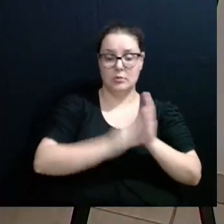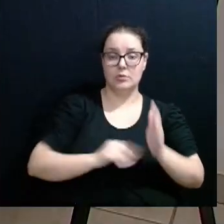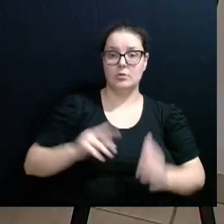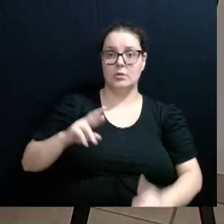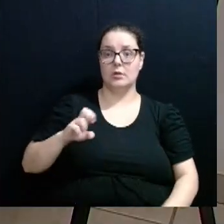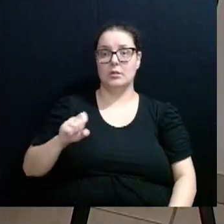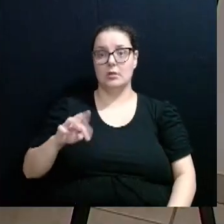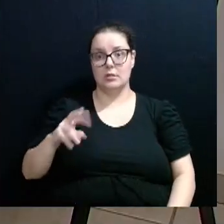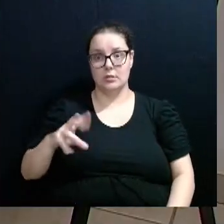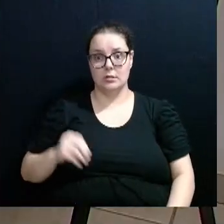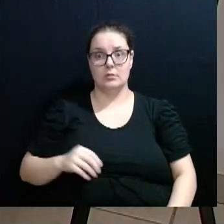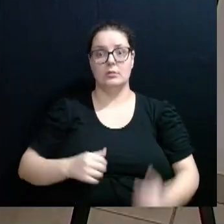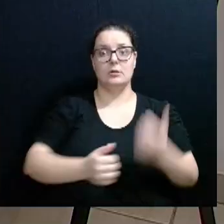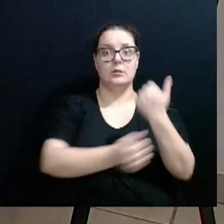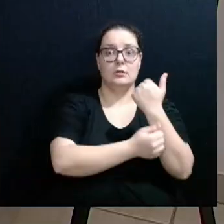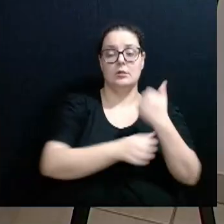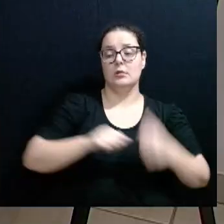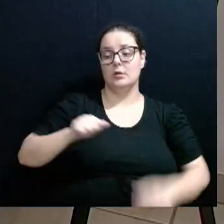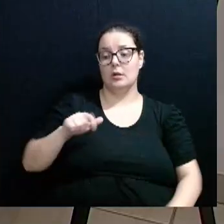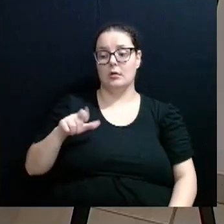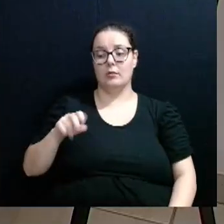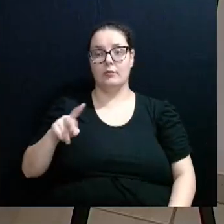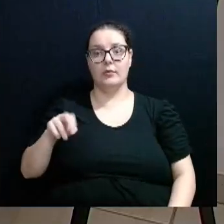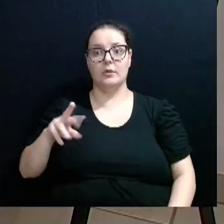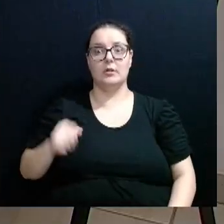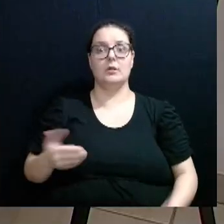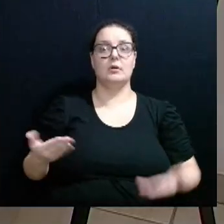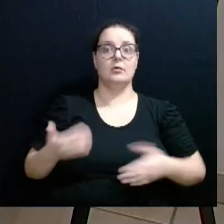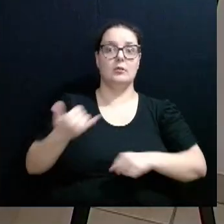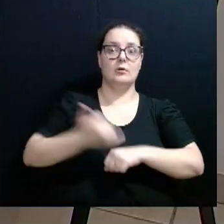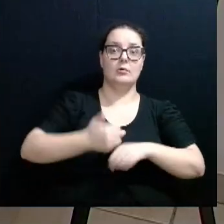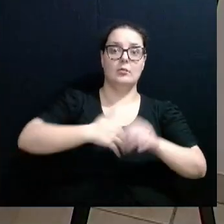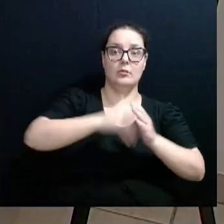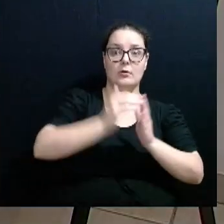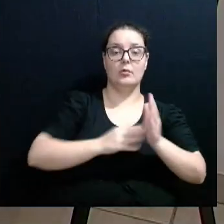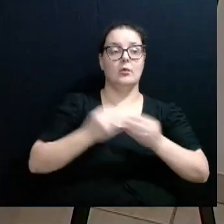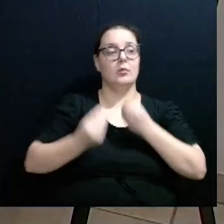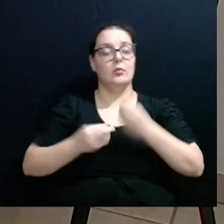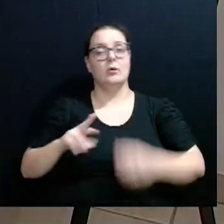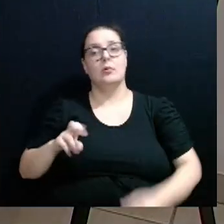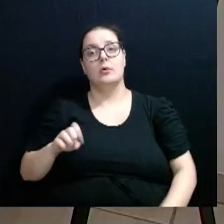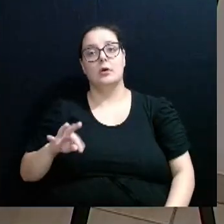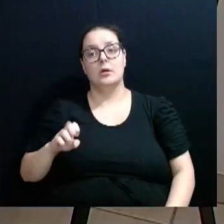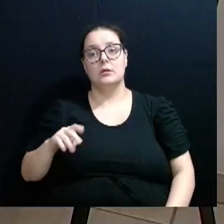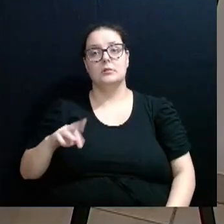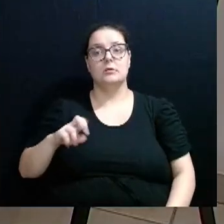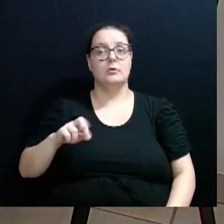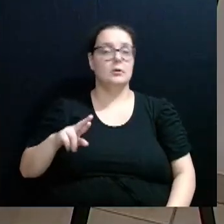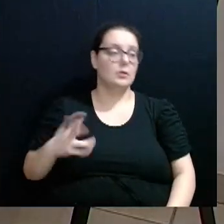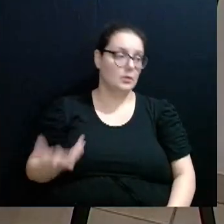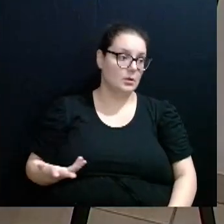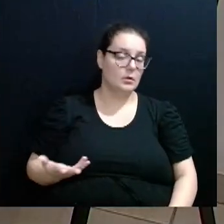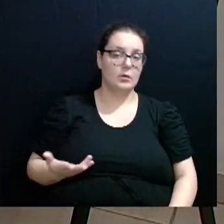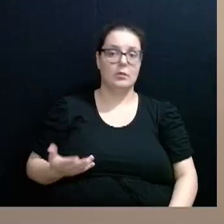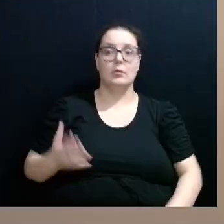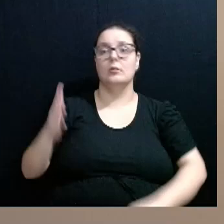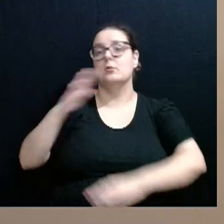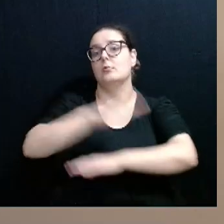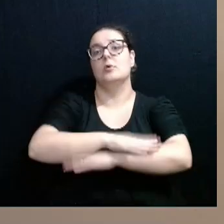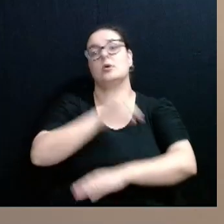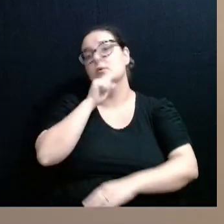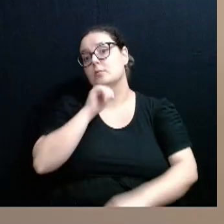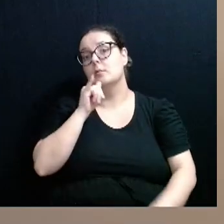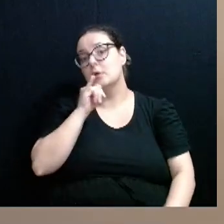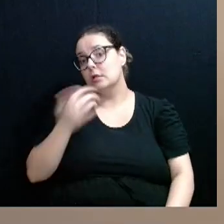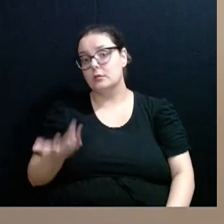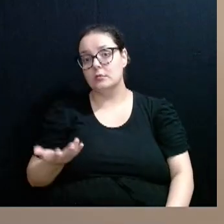em alvenaria e agora estão em ferro, aprendendo como restaurar uma janela antiga, por exemplo. E convivendo